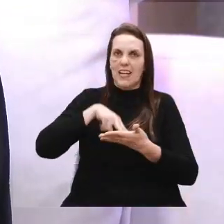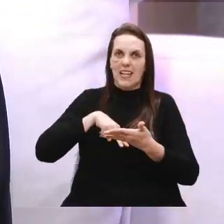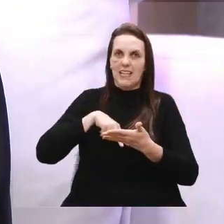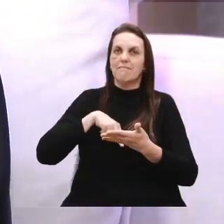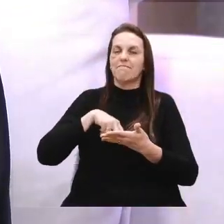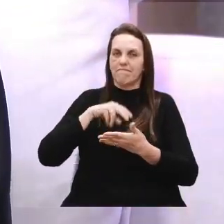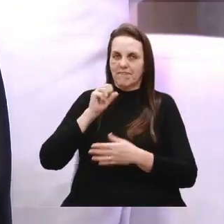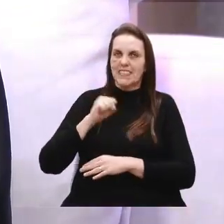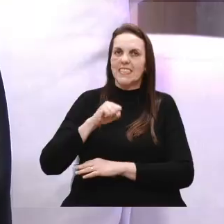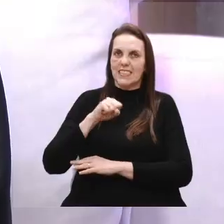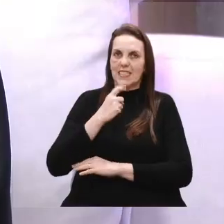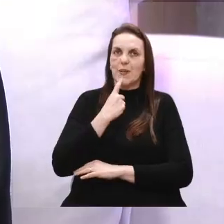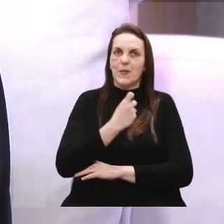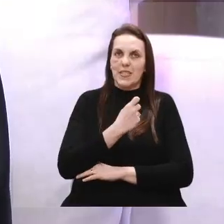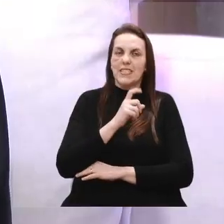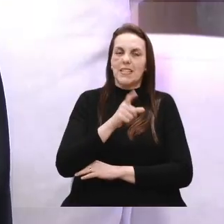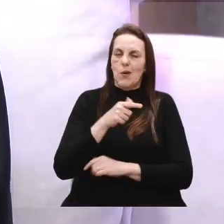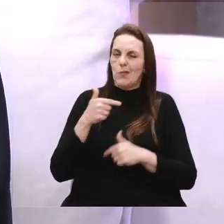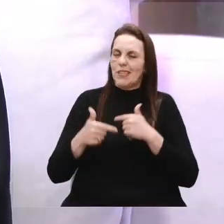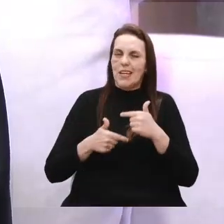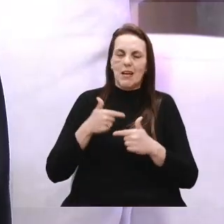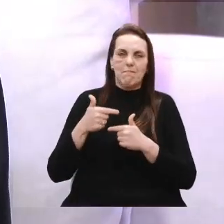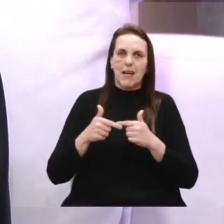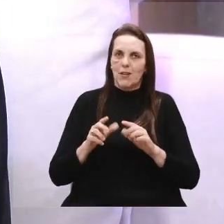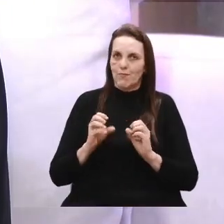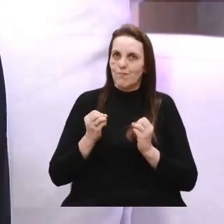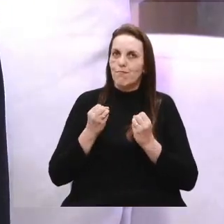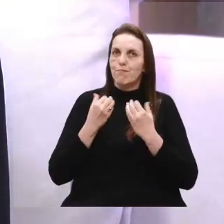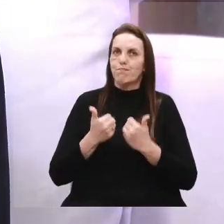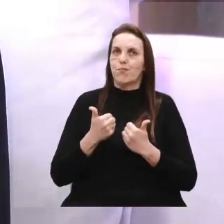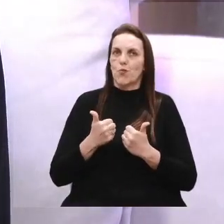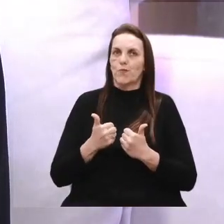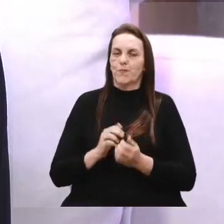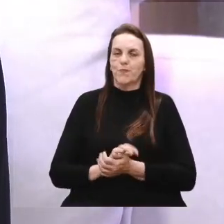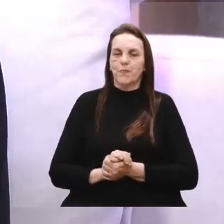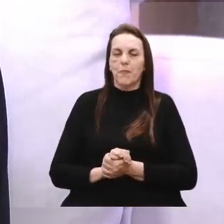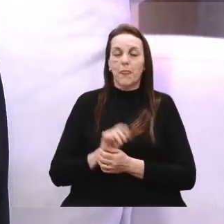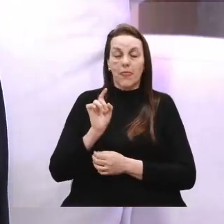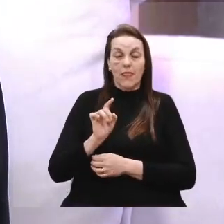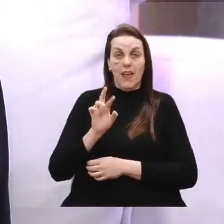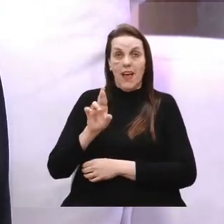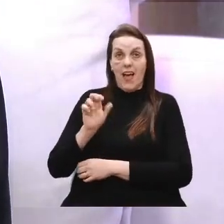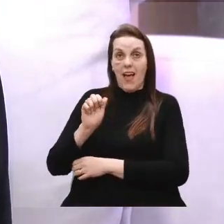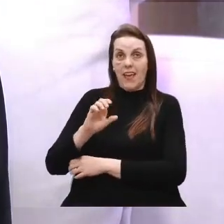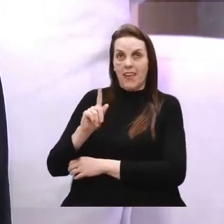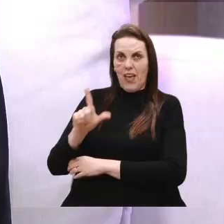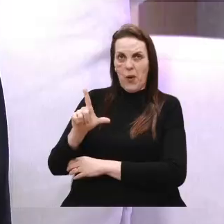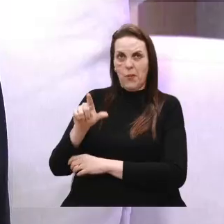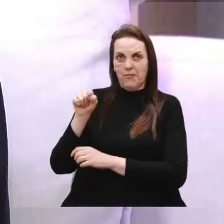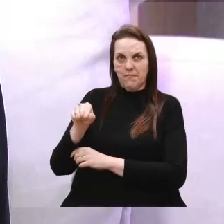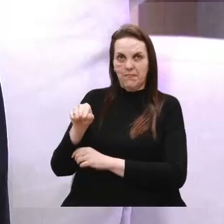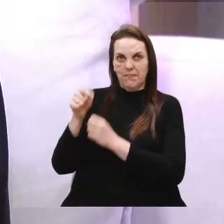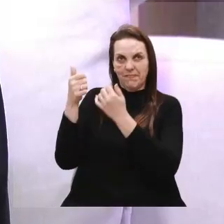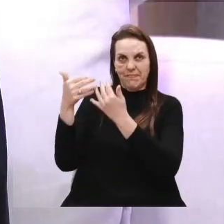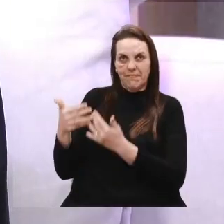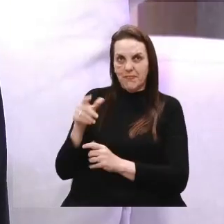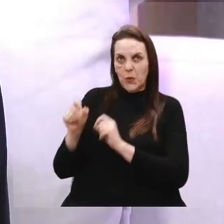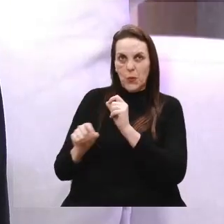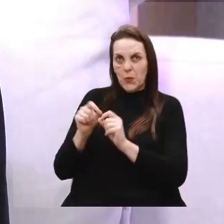ler, sim, Rose, porque ela fez um trabalho muito bom. Com relação a Raquel,